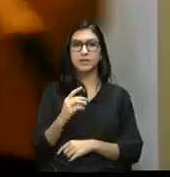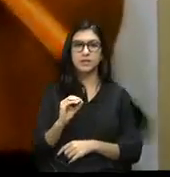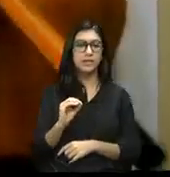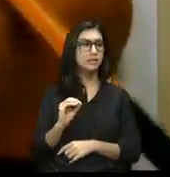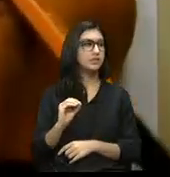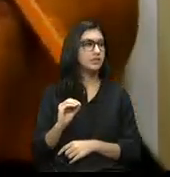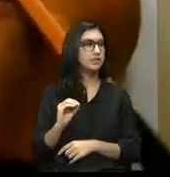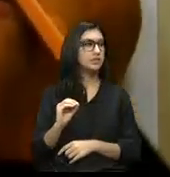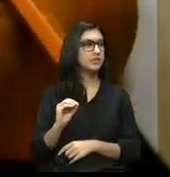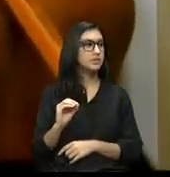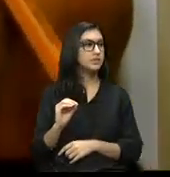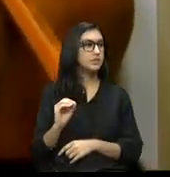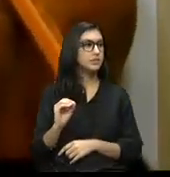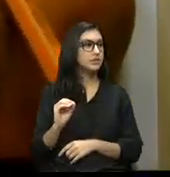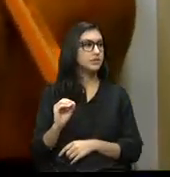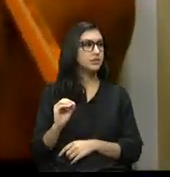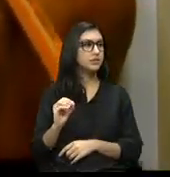10,